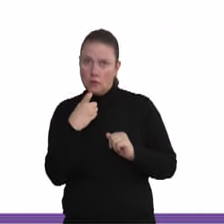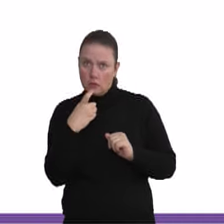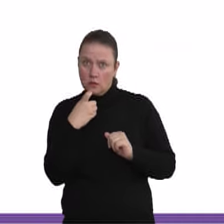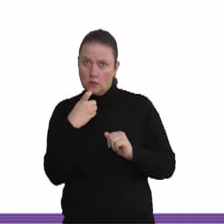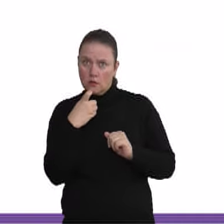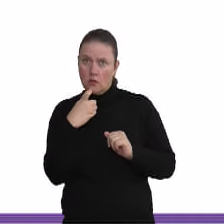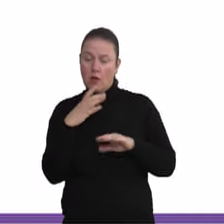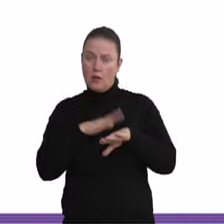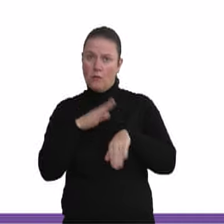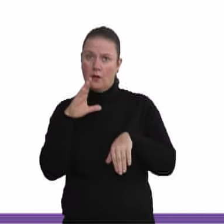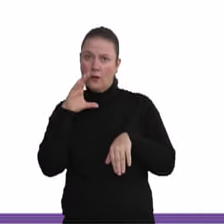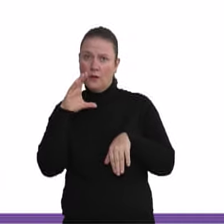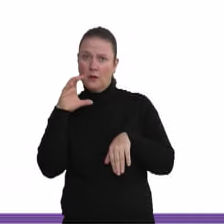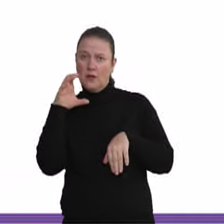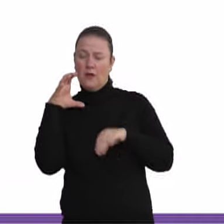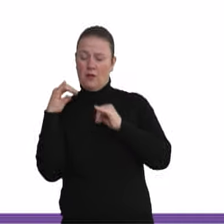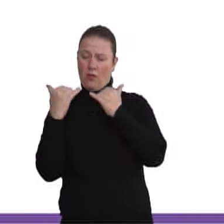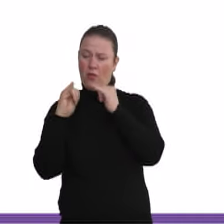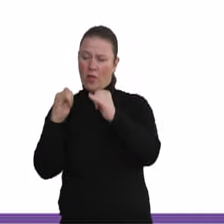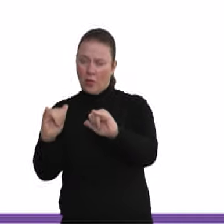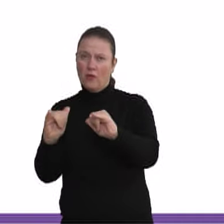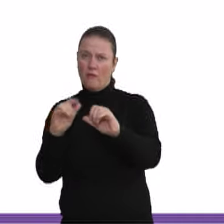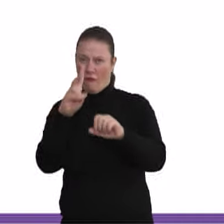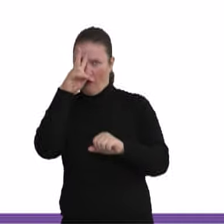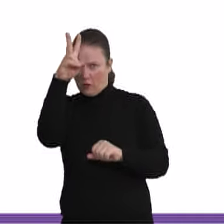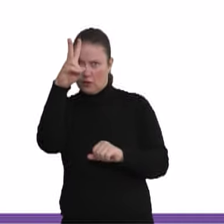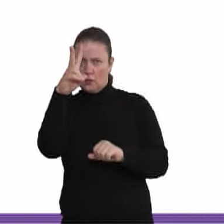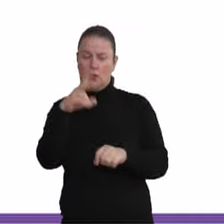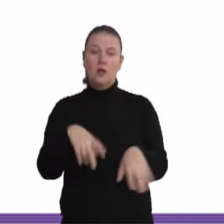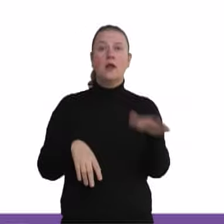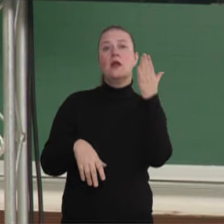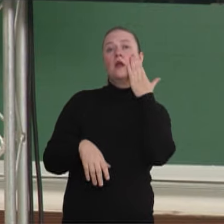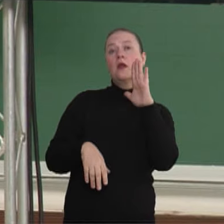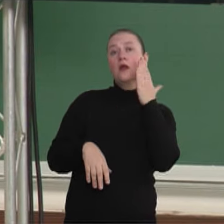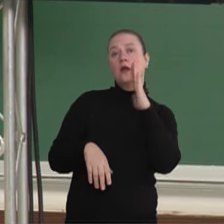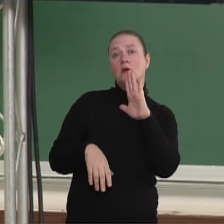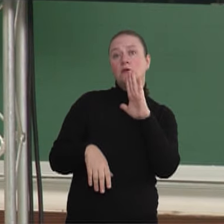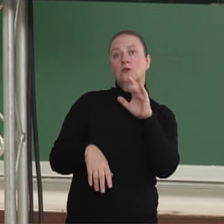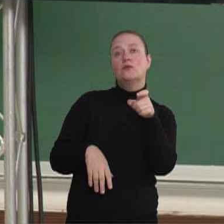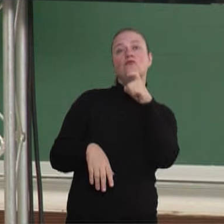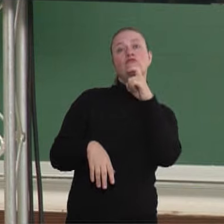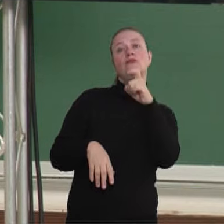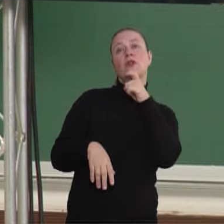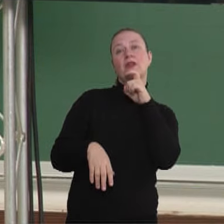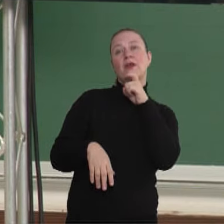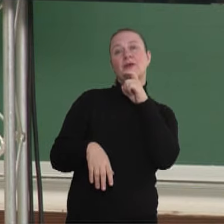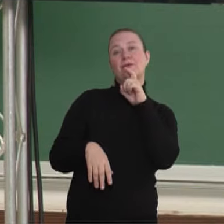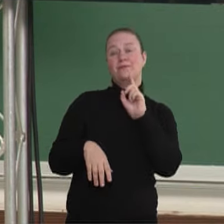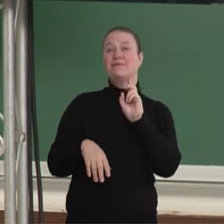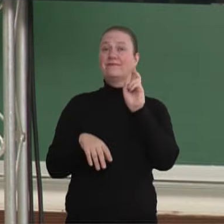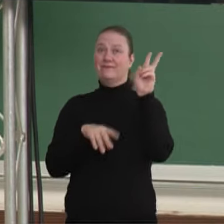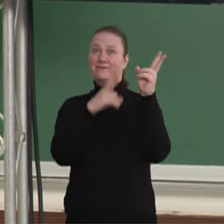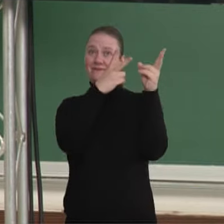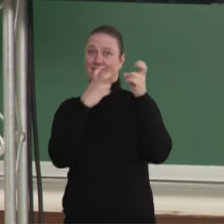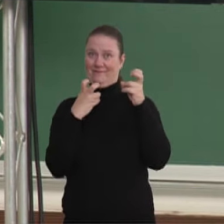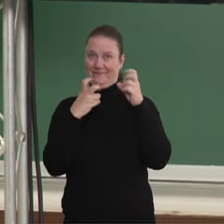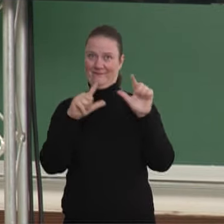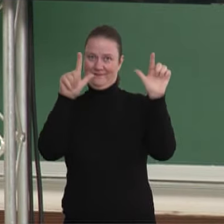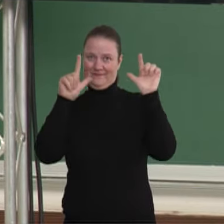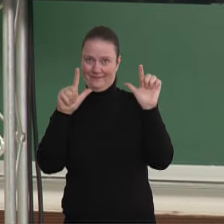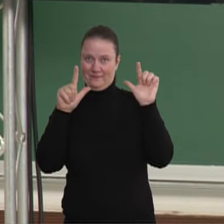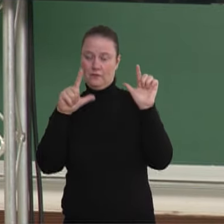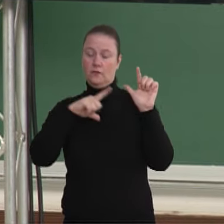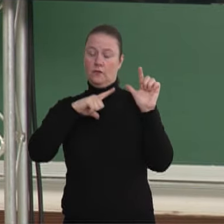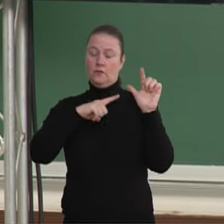está quente, a cor azul, indicando onde está mais frio. Então, o que vai estar acontecendo? Me acompanhe na tela. Então, ali, ó, temos